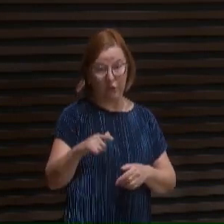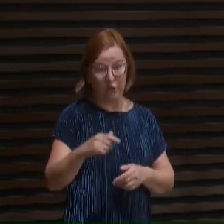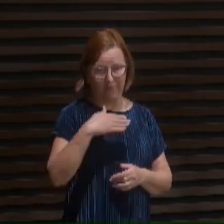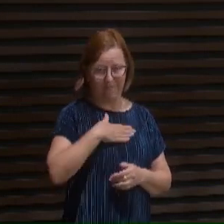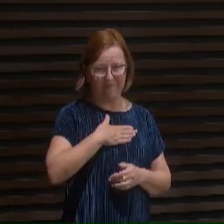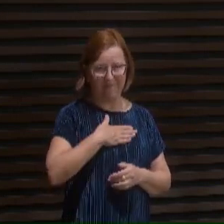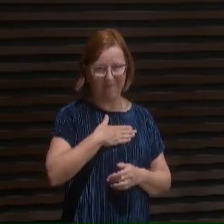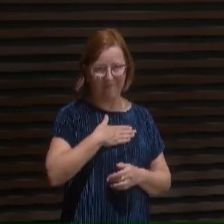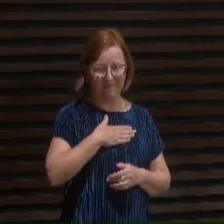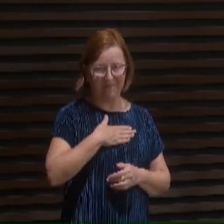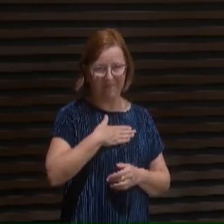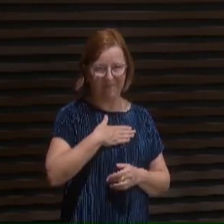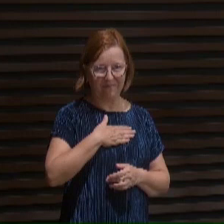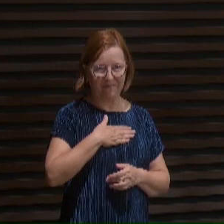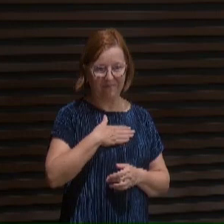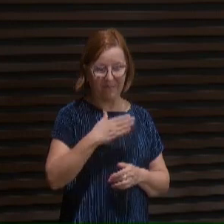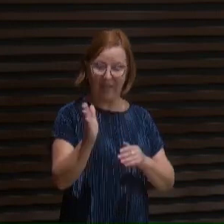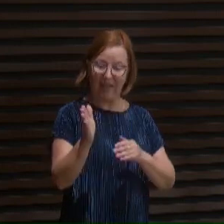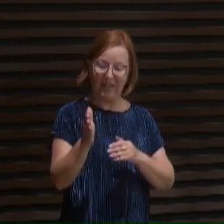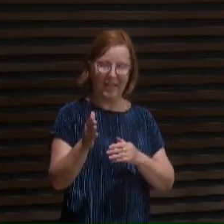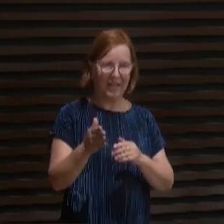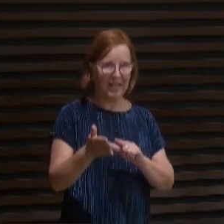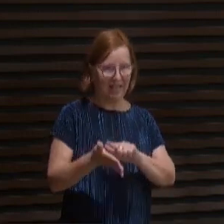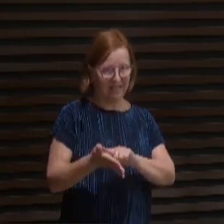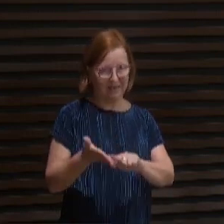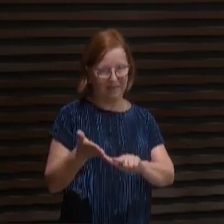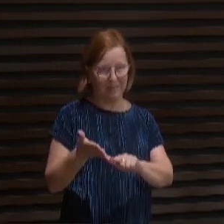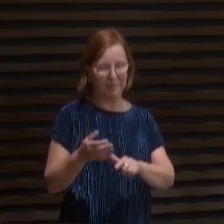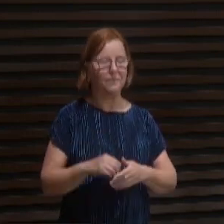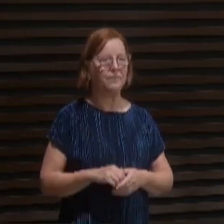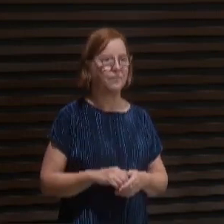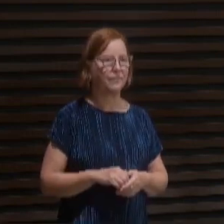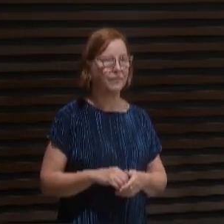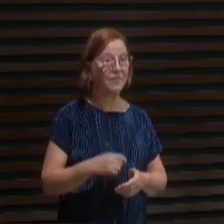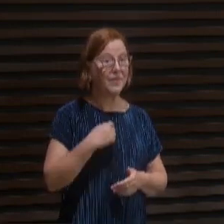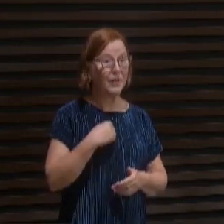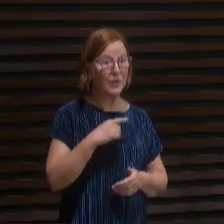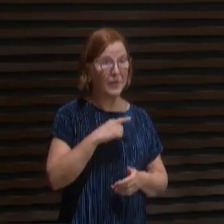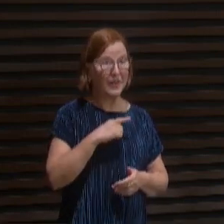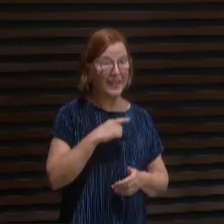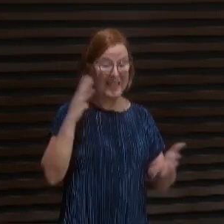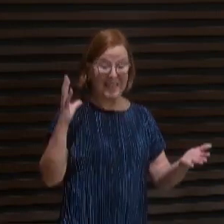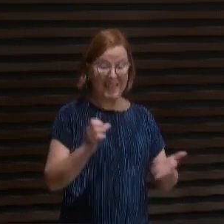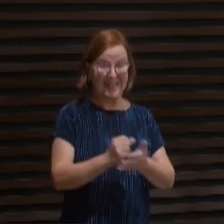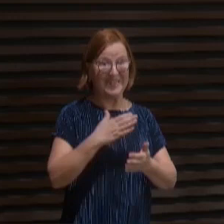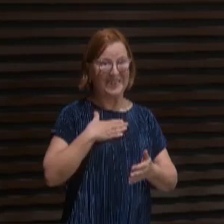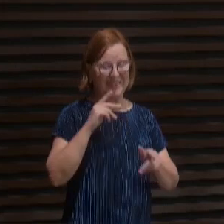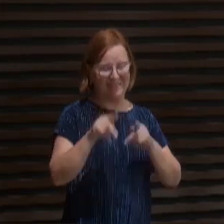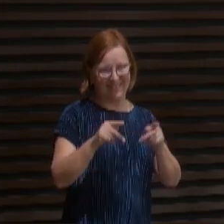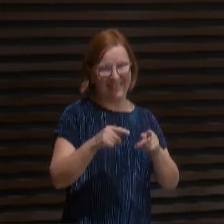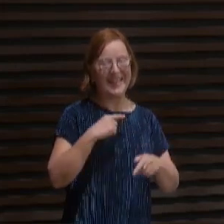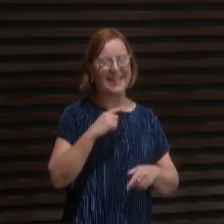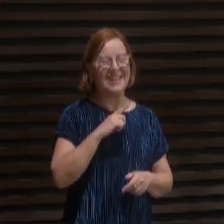peito. Meteu, ela está limpa. Eu tenho redenção para o meu povo. Eu tenho